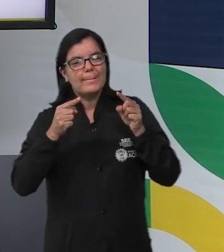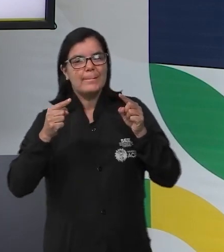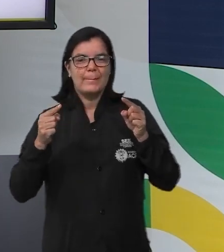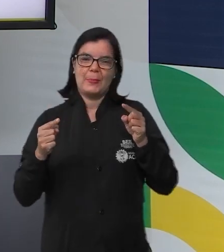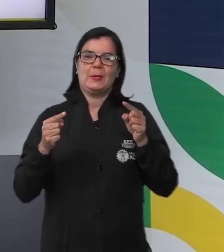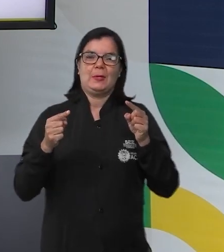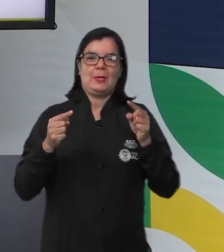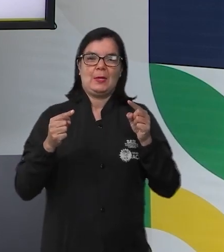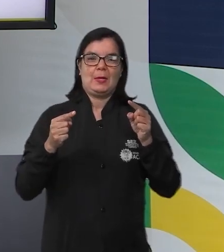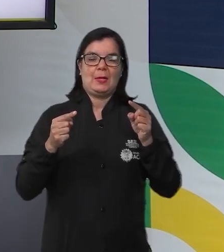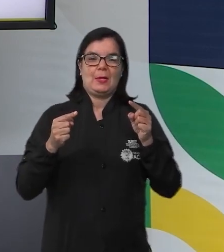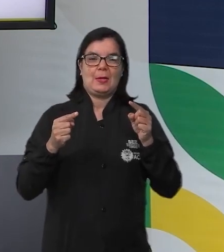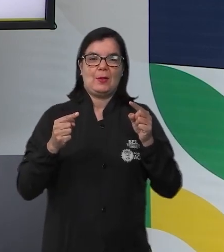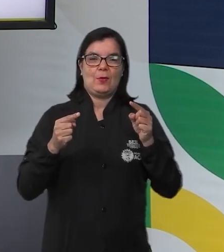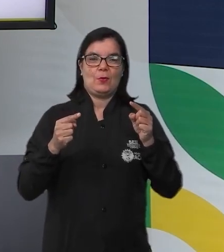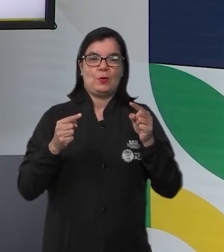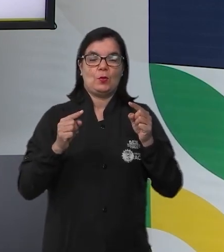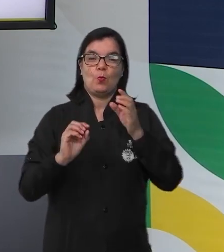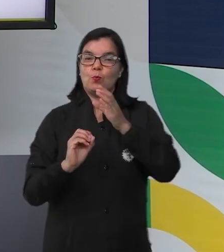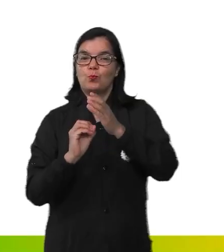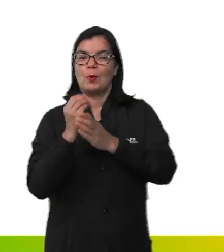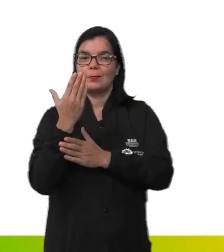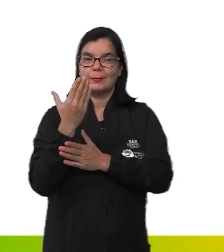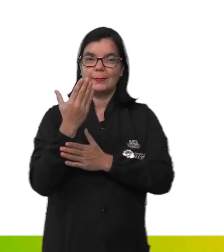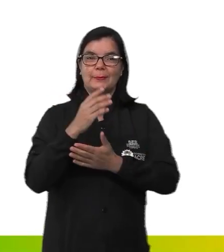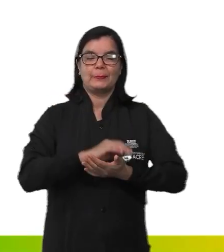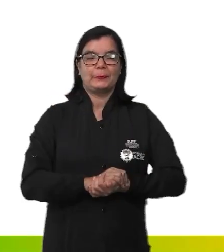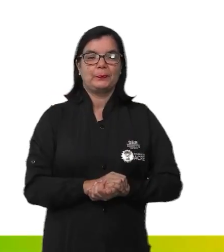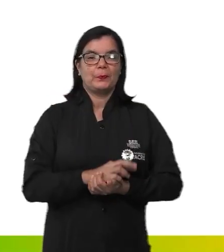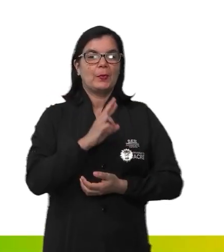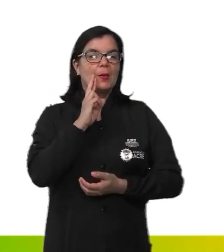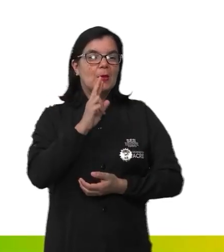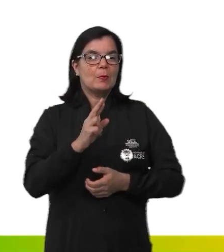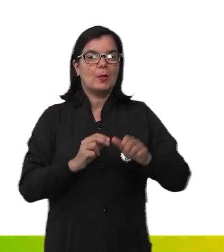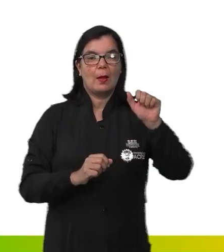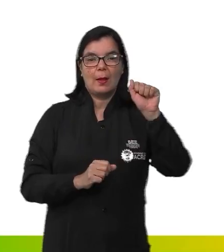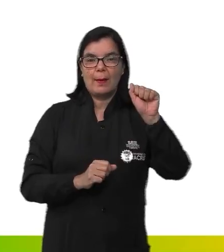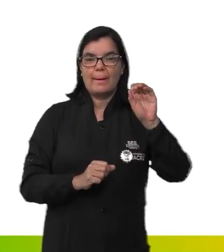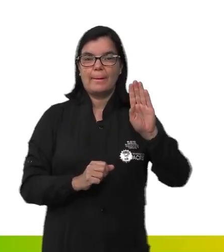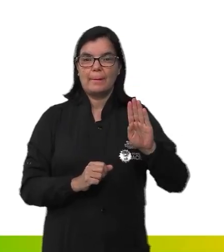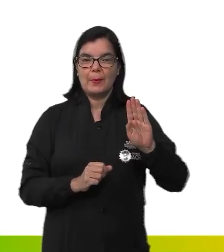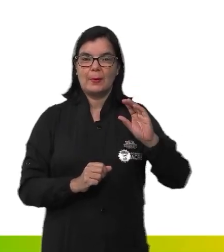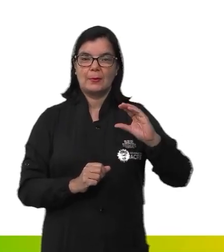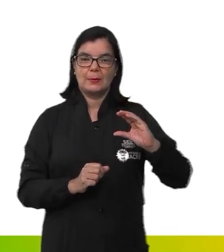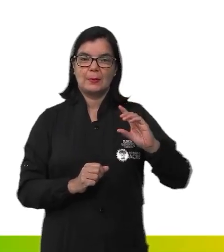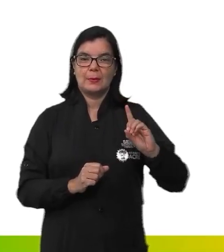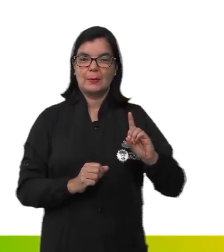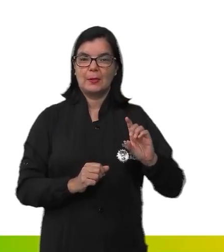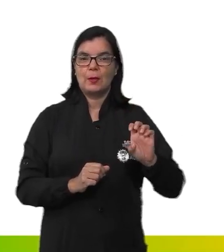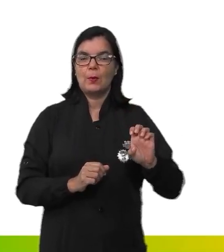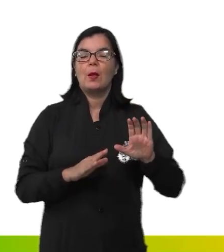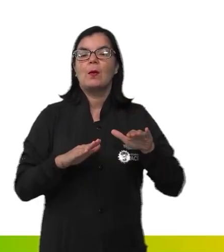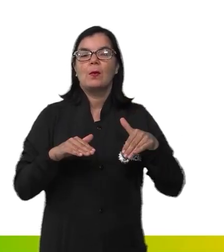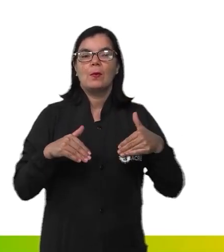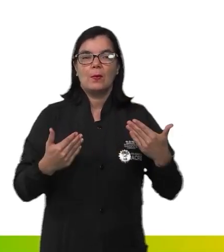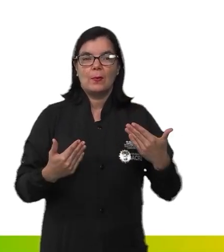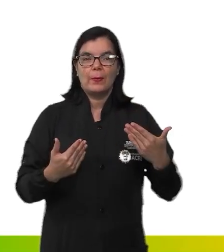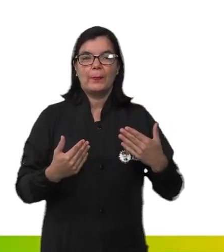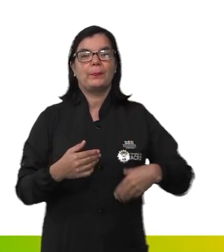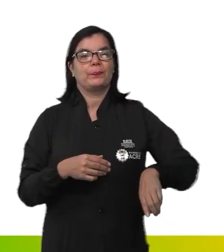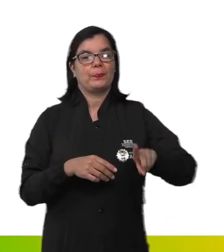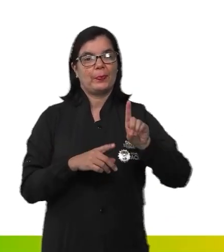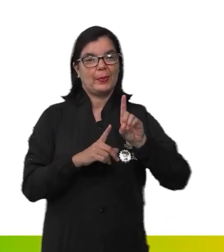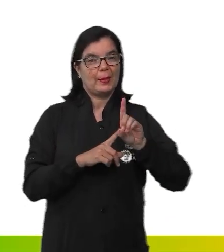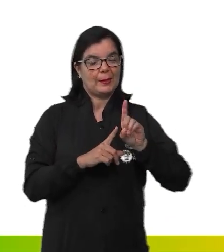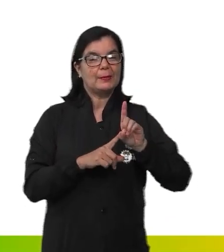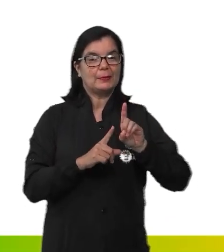foi esse acontecimento? Alternativa A, B, C, D ou E? Foi na alternativa